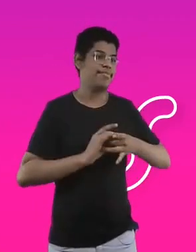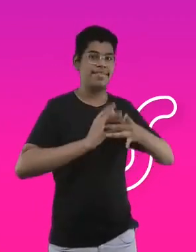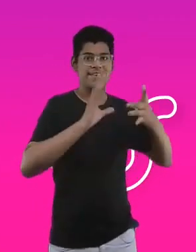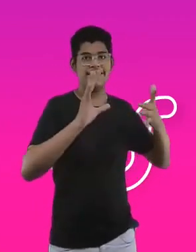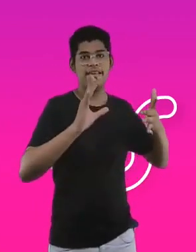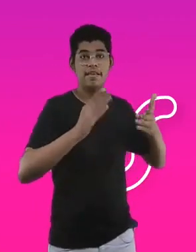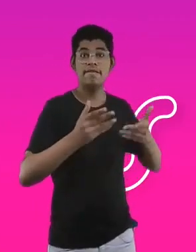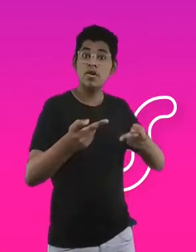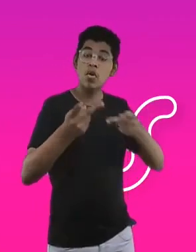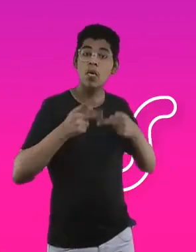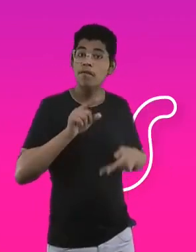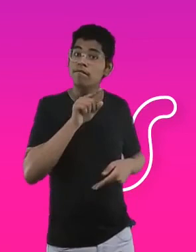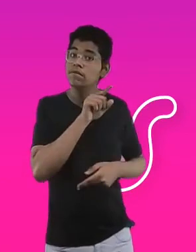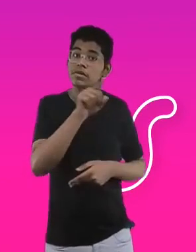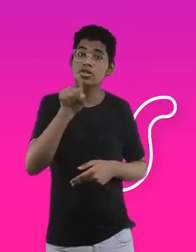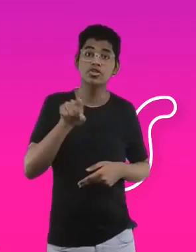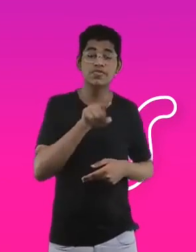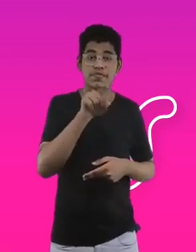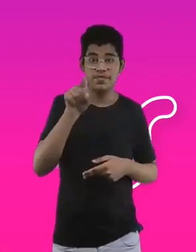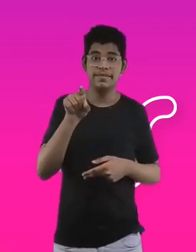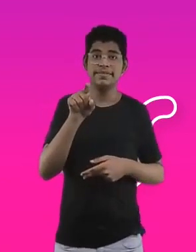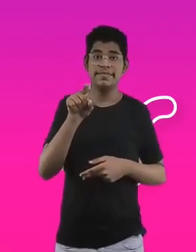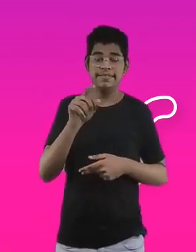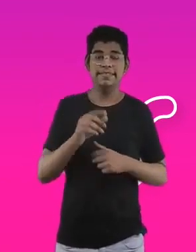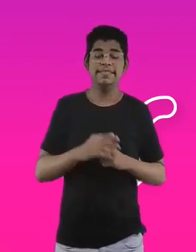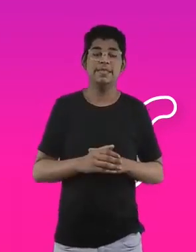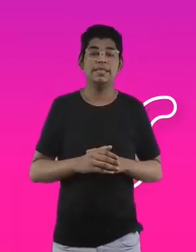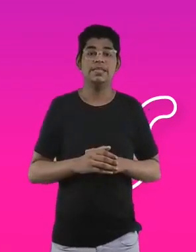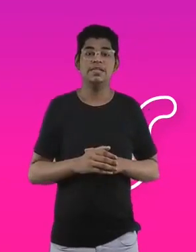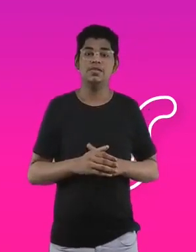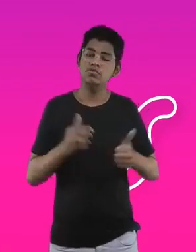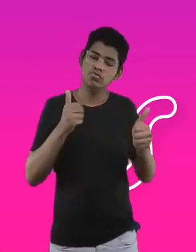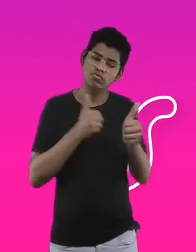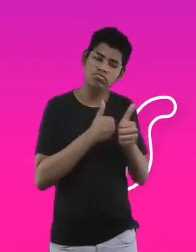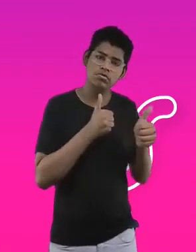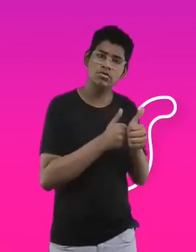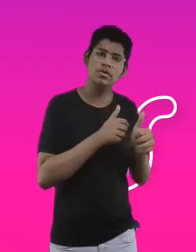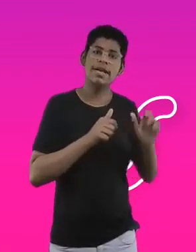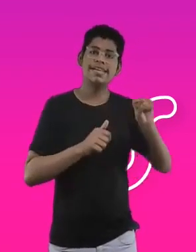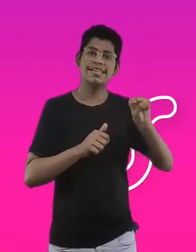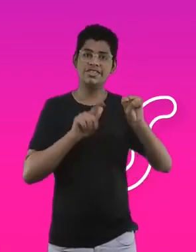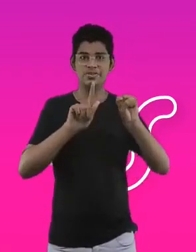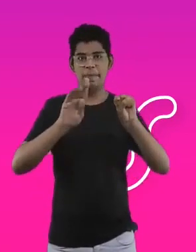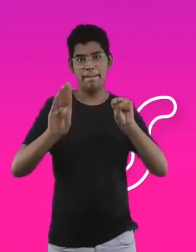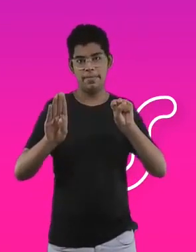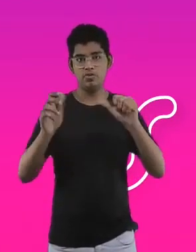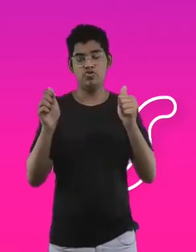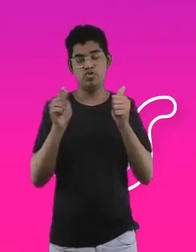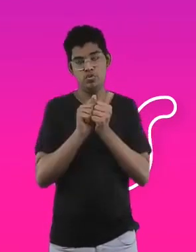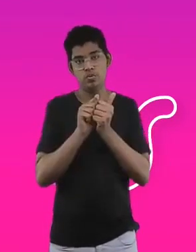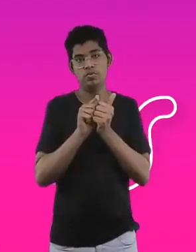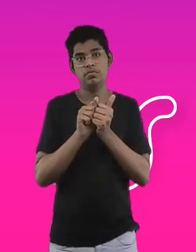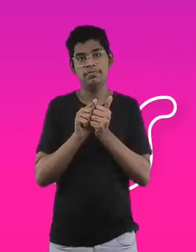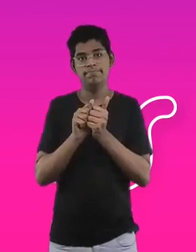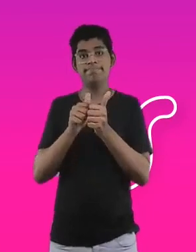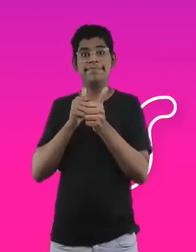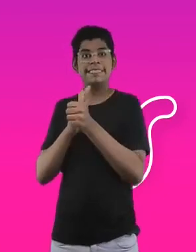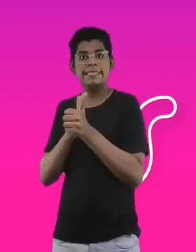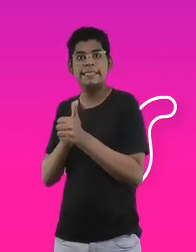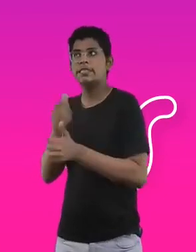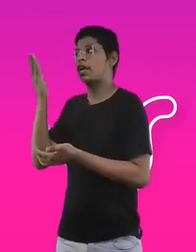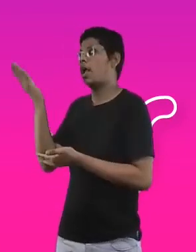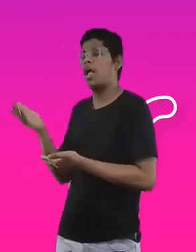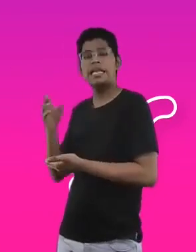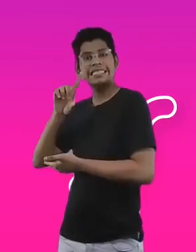para que vocês sigam acompanhando, né, o trabalho do Social Good Brasil, mas sigam o trabalho da Zaika,